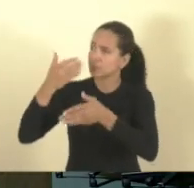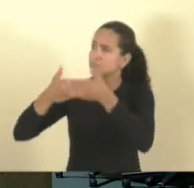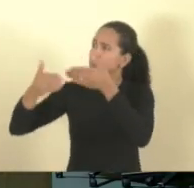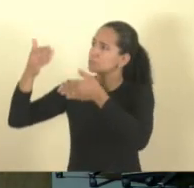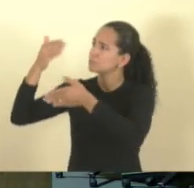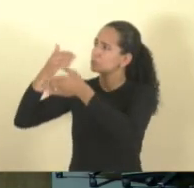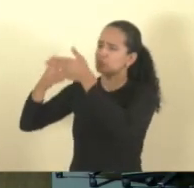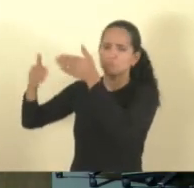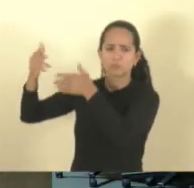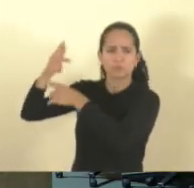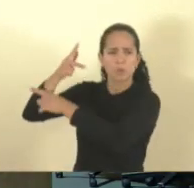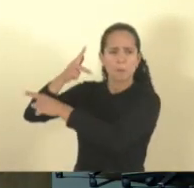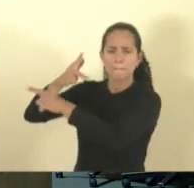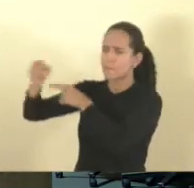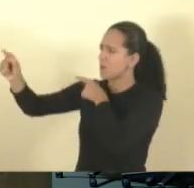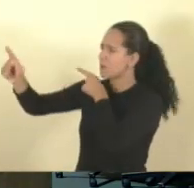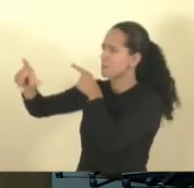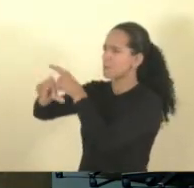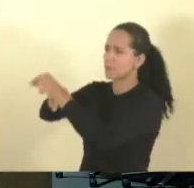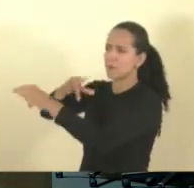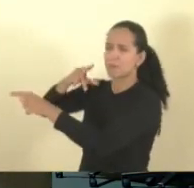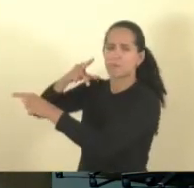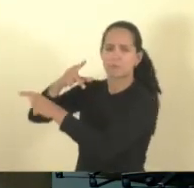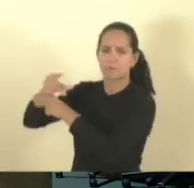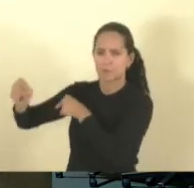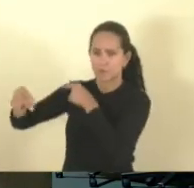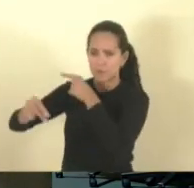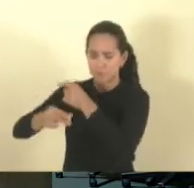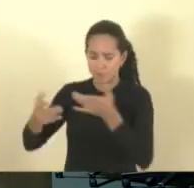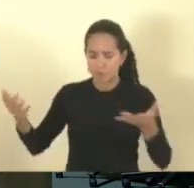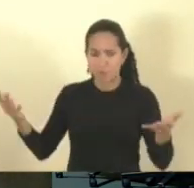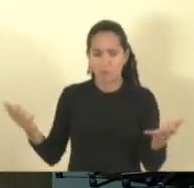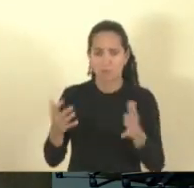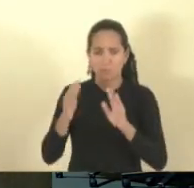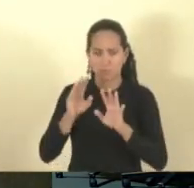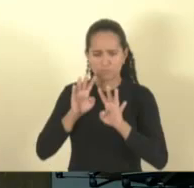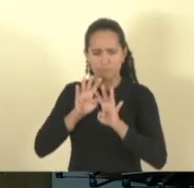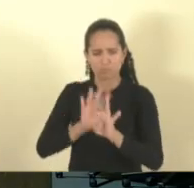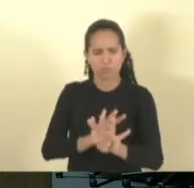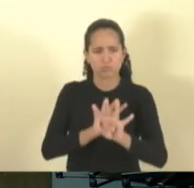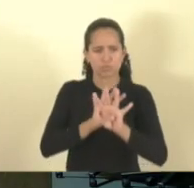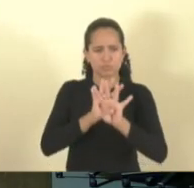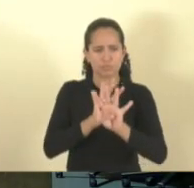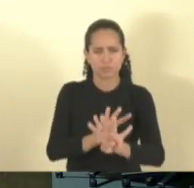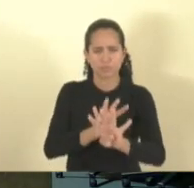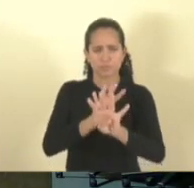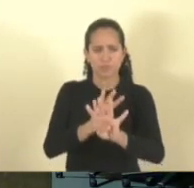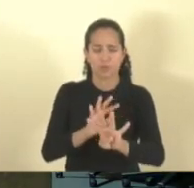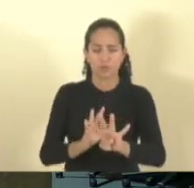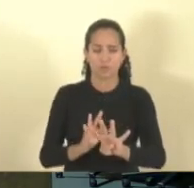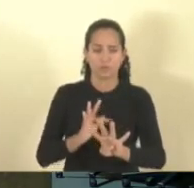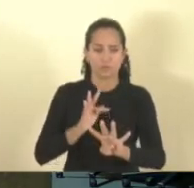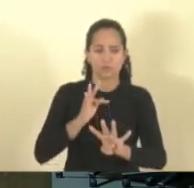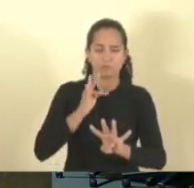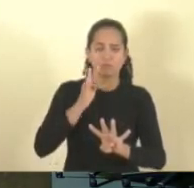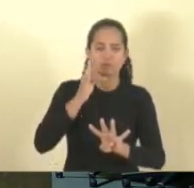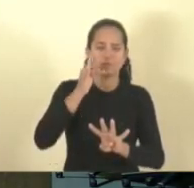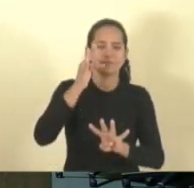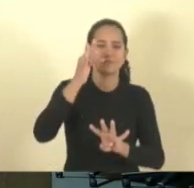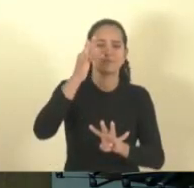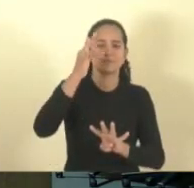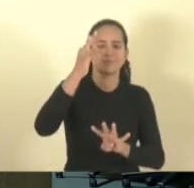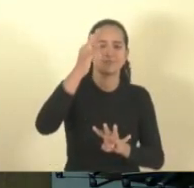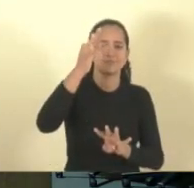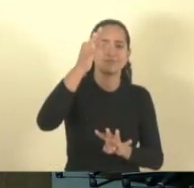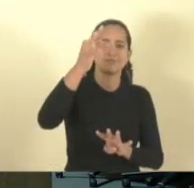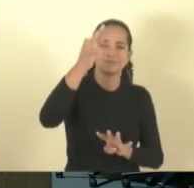passado glorioso. Somos nós a falange do presente,